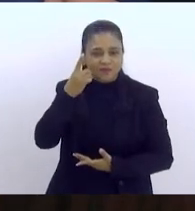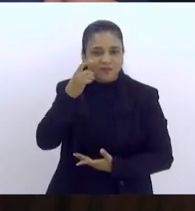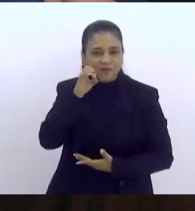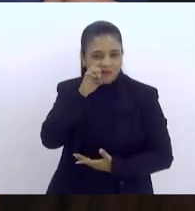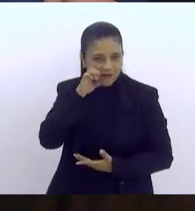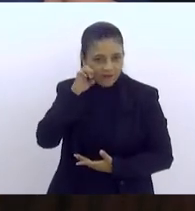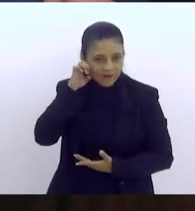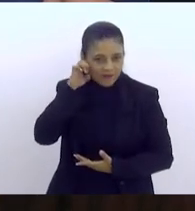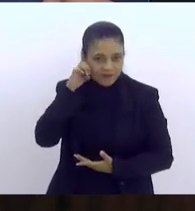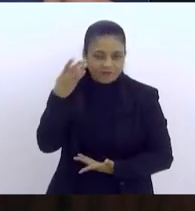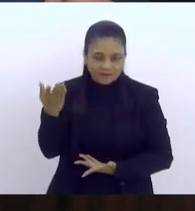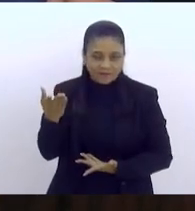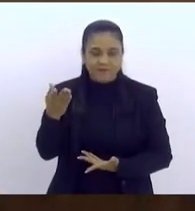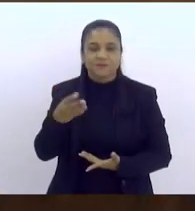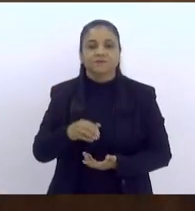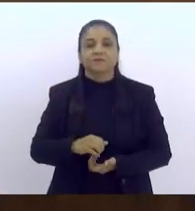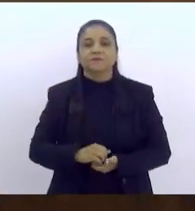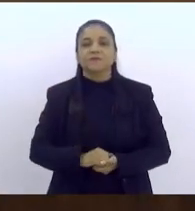Takimoto. Presidente,